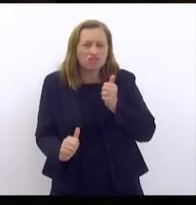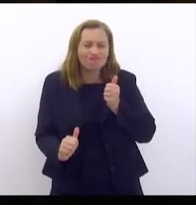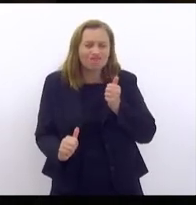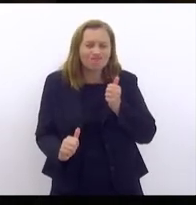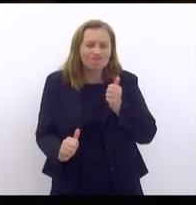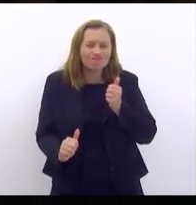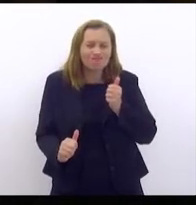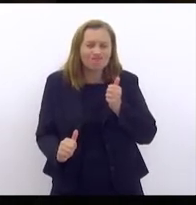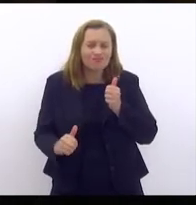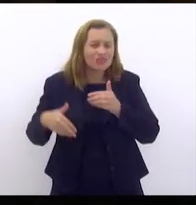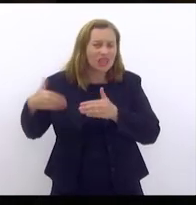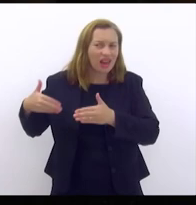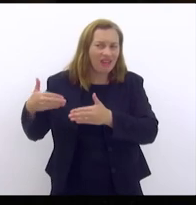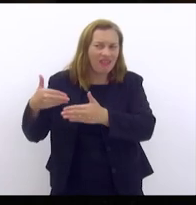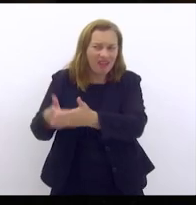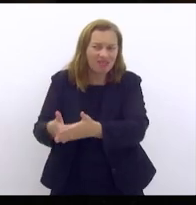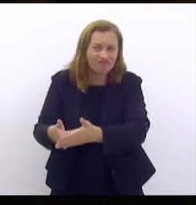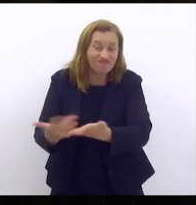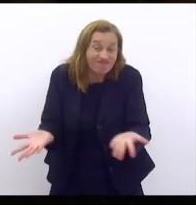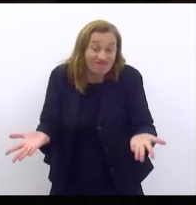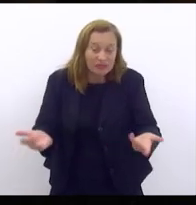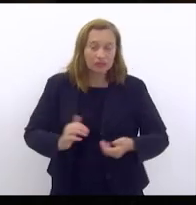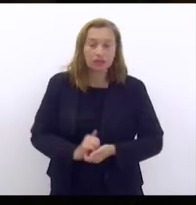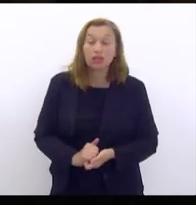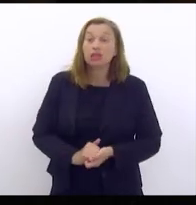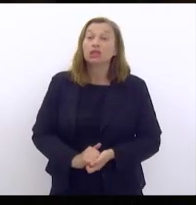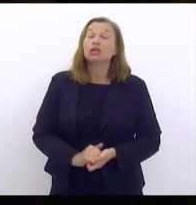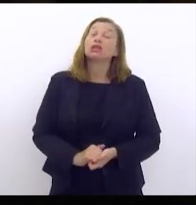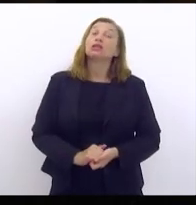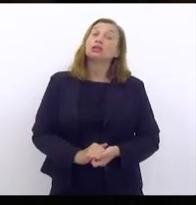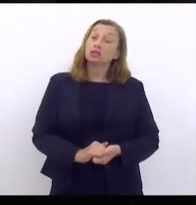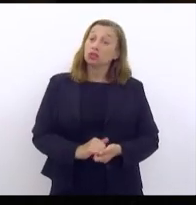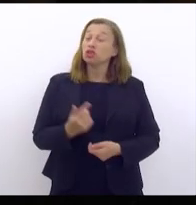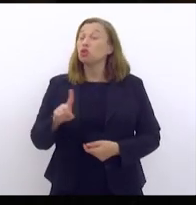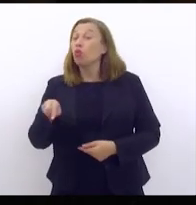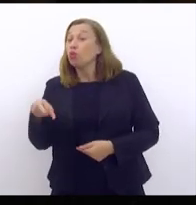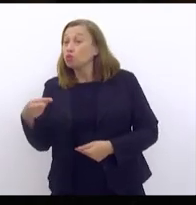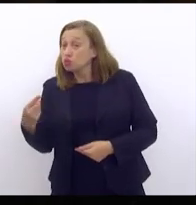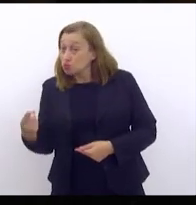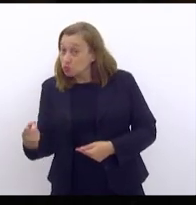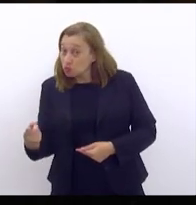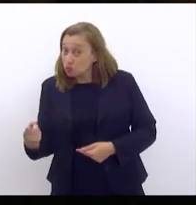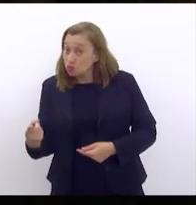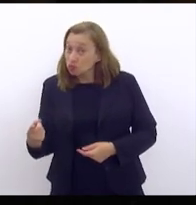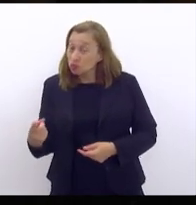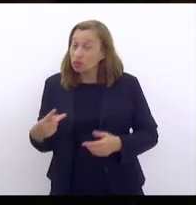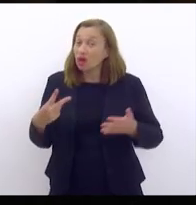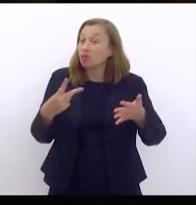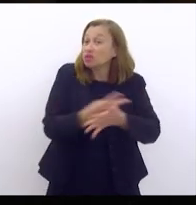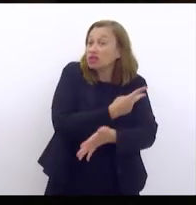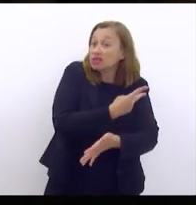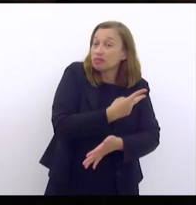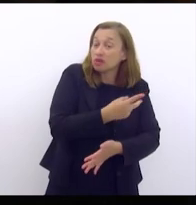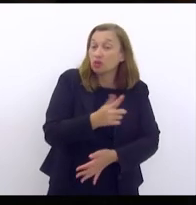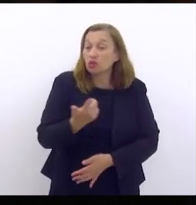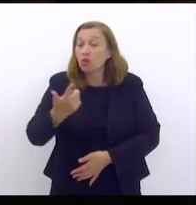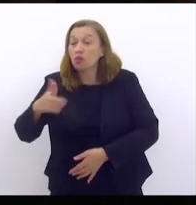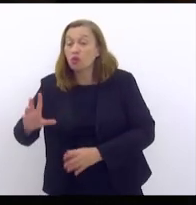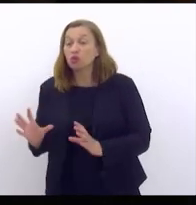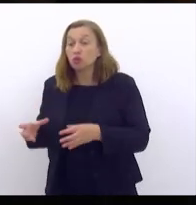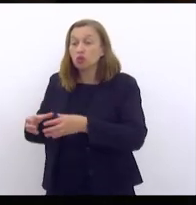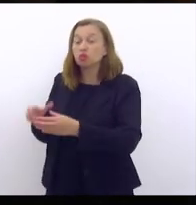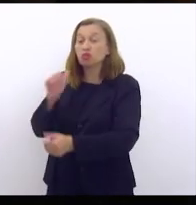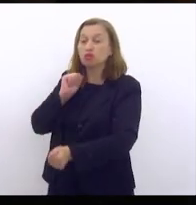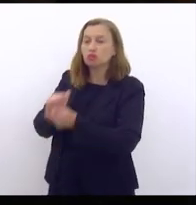E assim sucessivamente. E outros eventos com outros clubes já